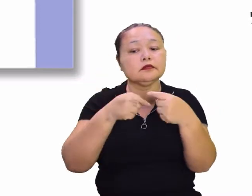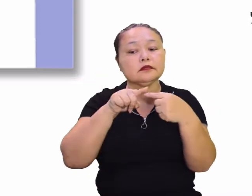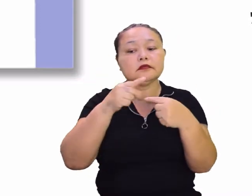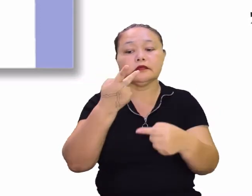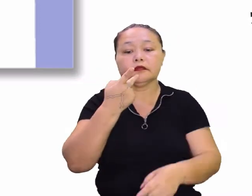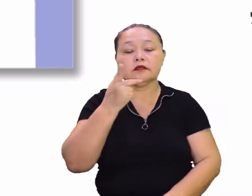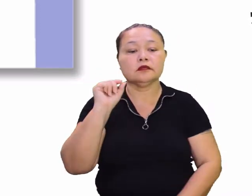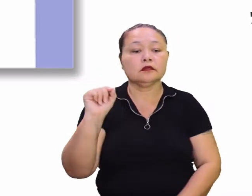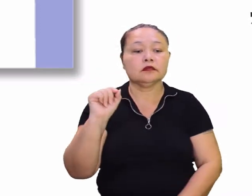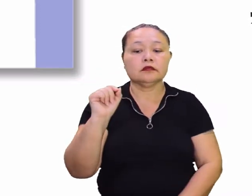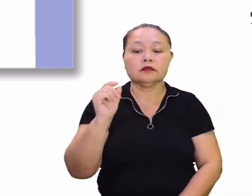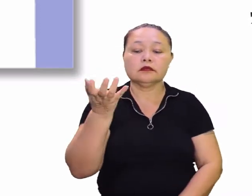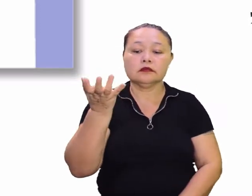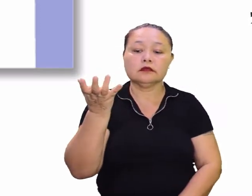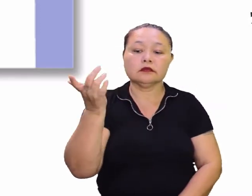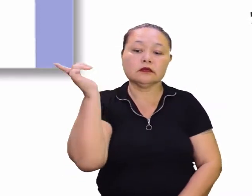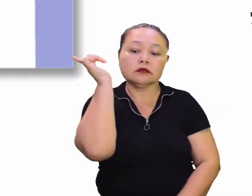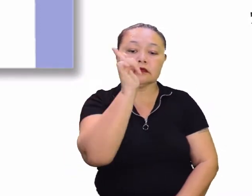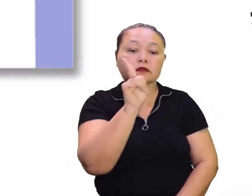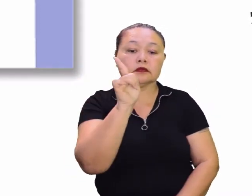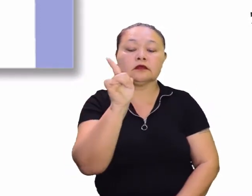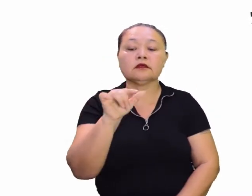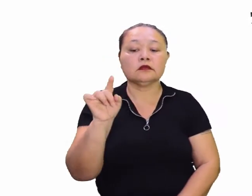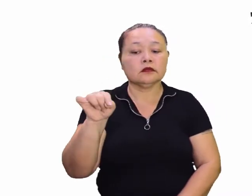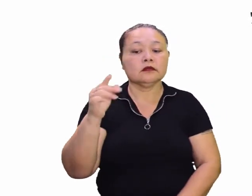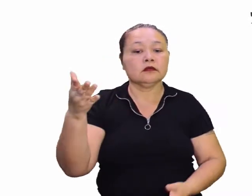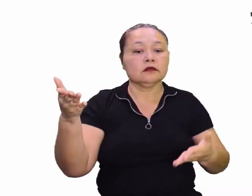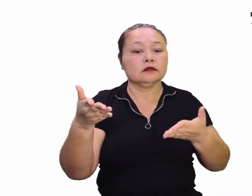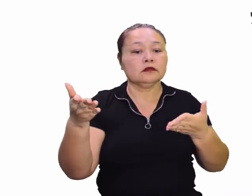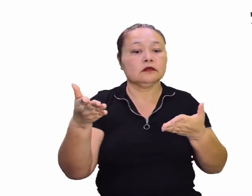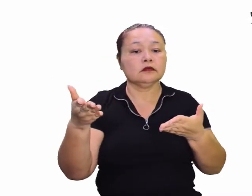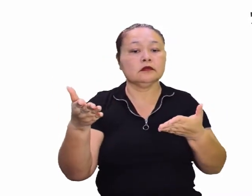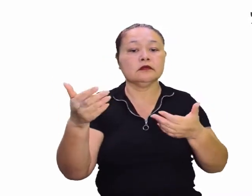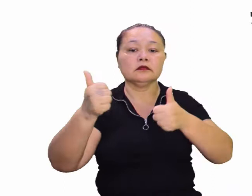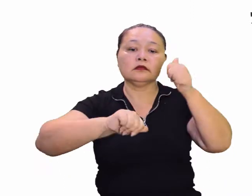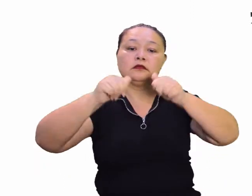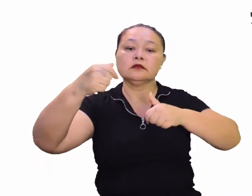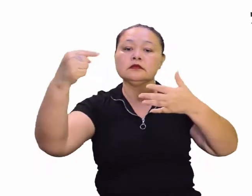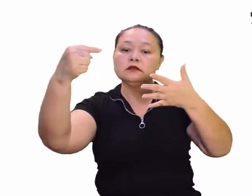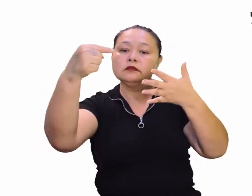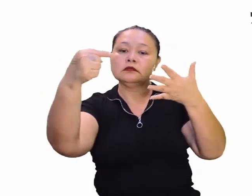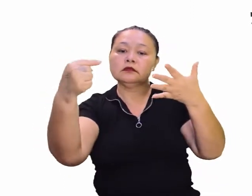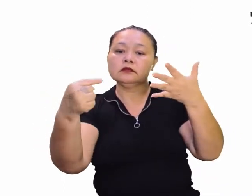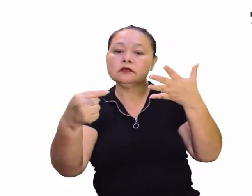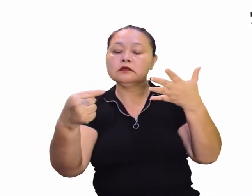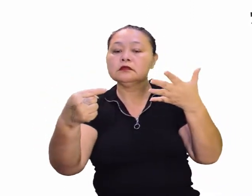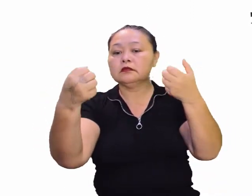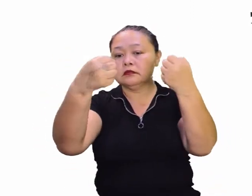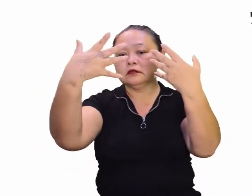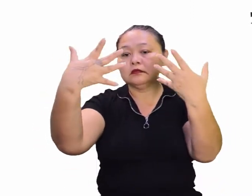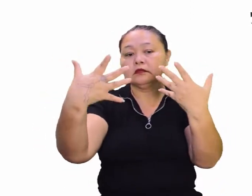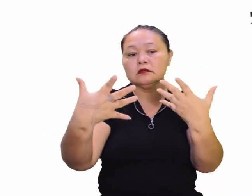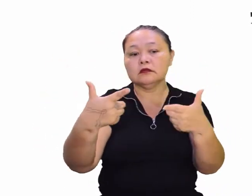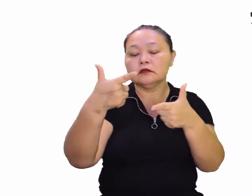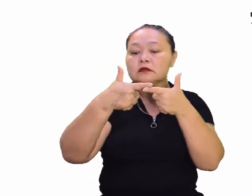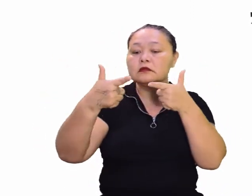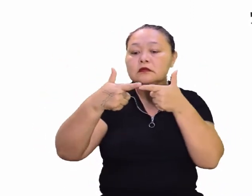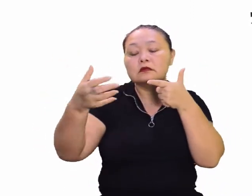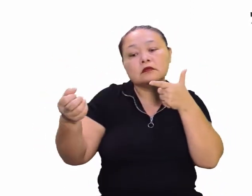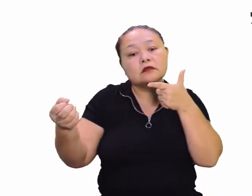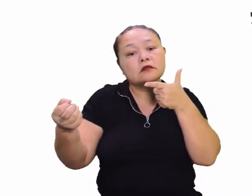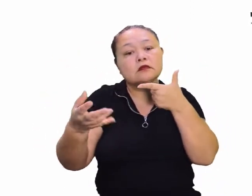para eles aí, o que você quer que eles consigam alcançar hoje? Analisar os fatores que explicam